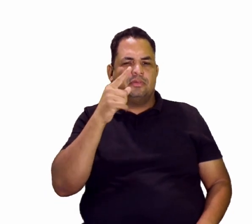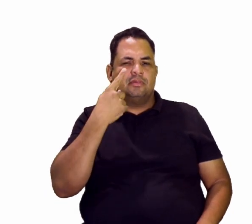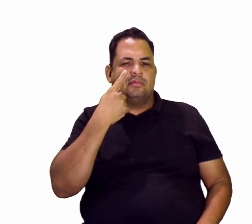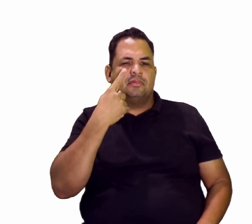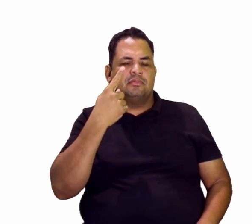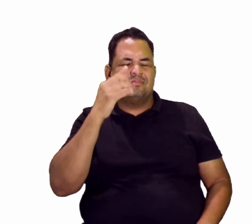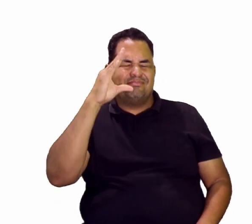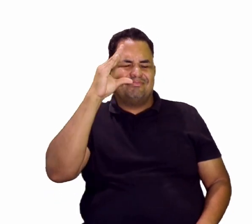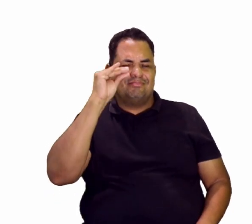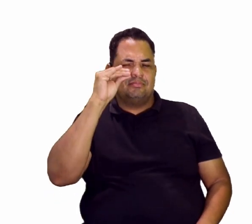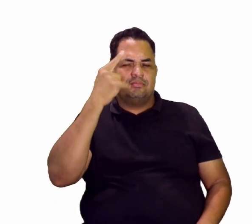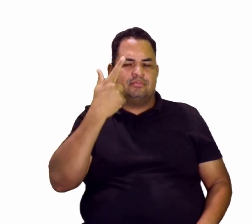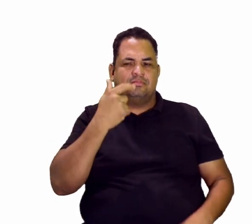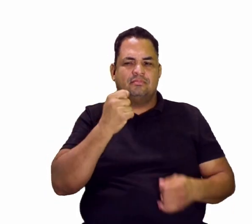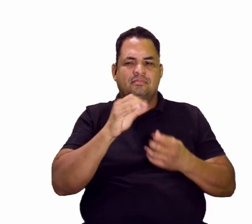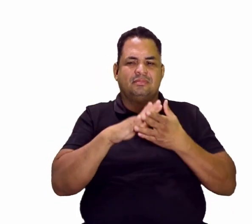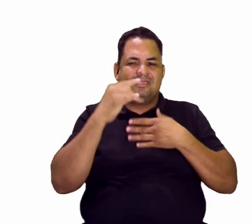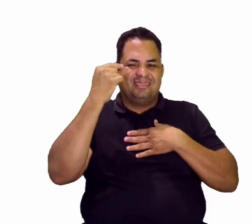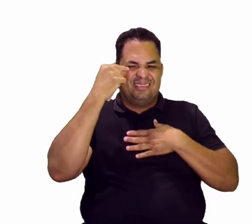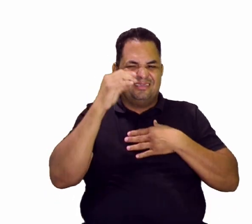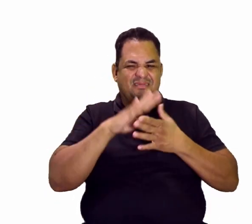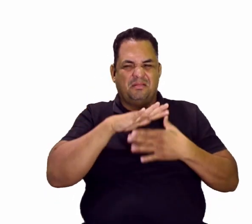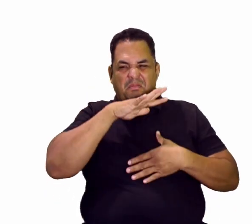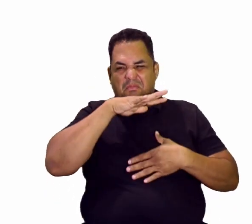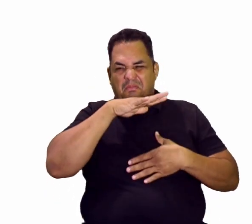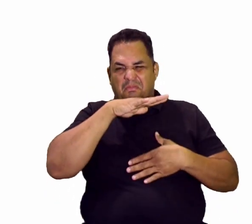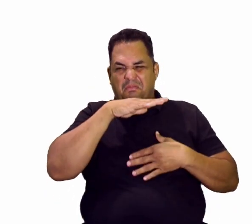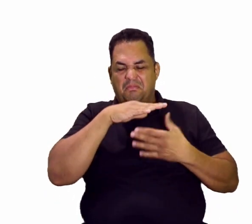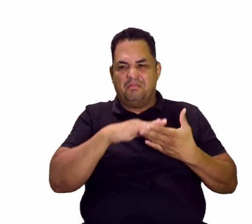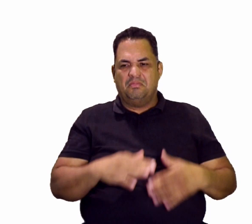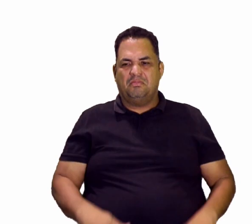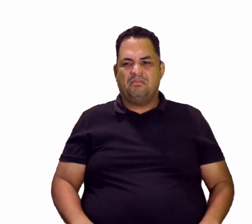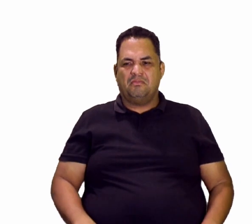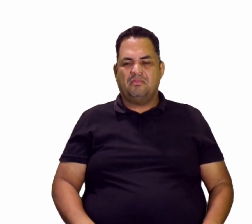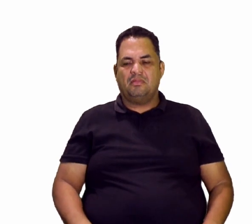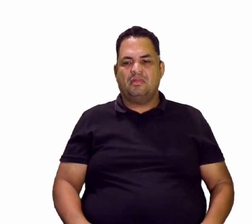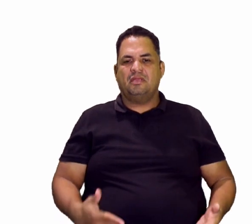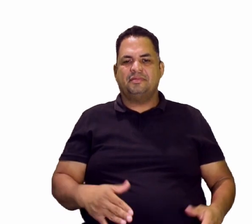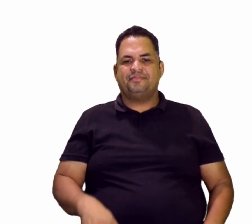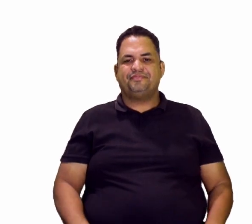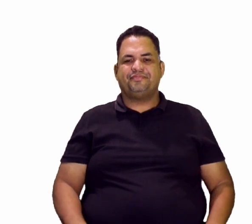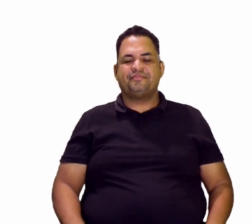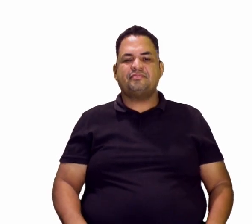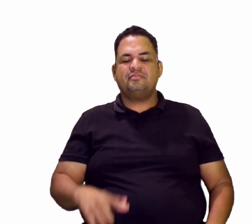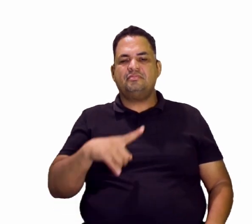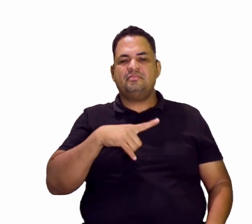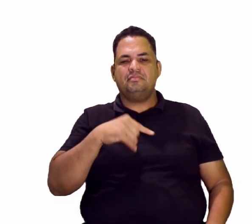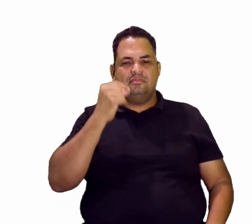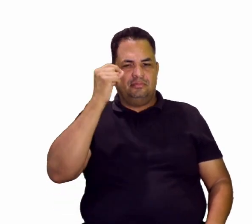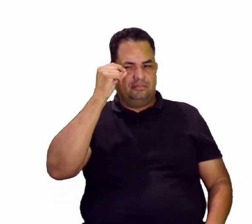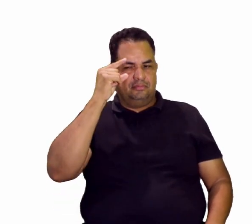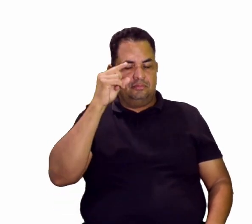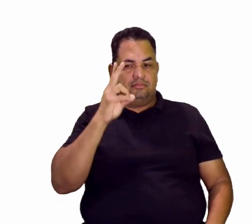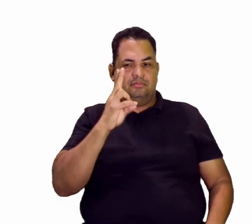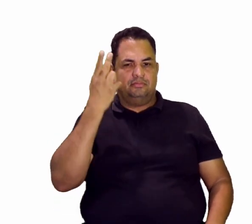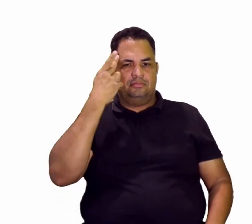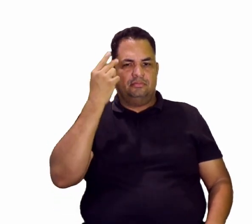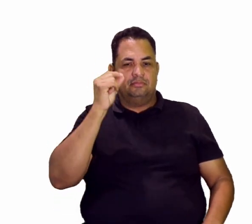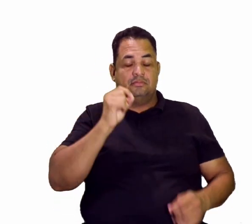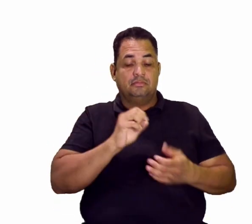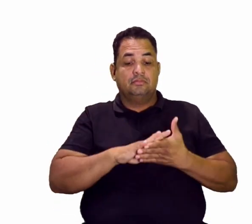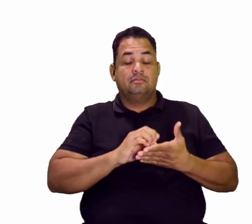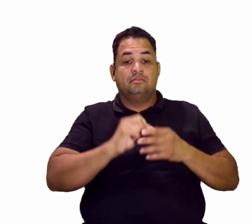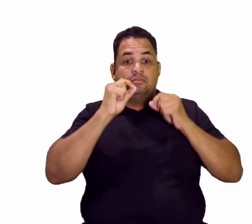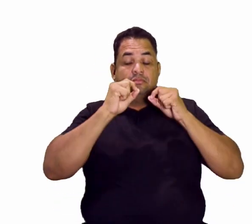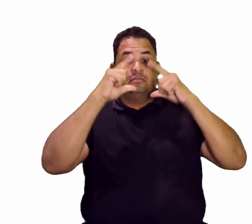nem piscar direito, porque vai incomodar muito. Parece que tem um monte de grãozinho de areia e por isso vai ficar todo irritado. Normalmente você acorda com o olho